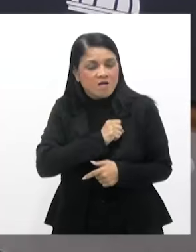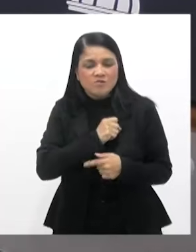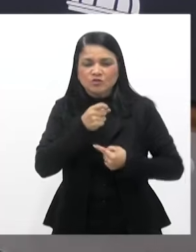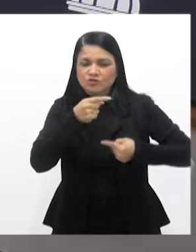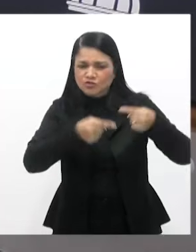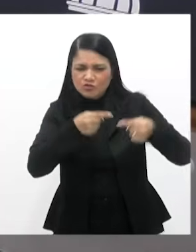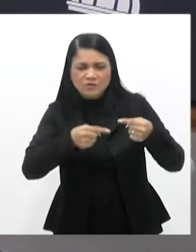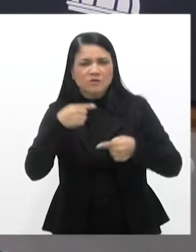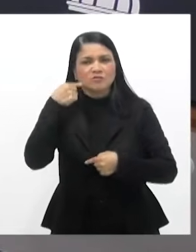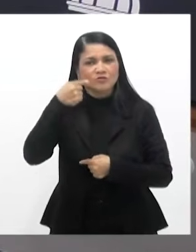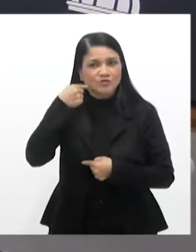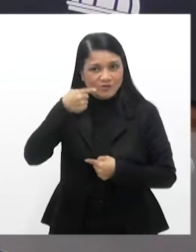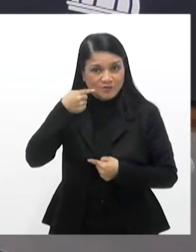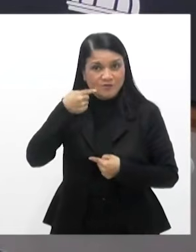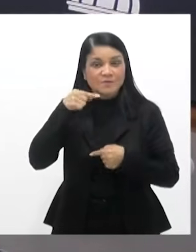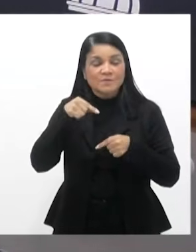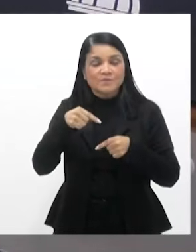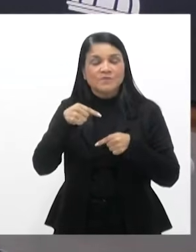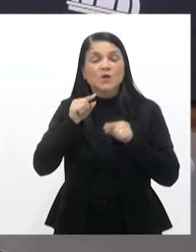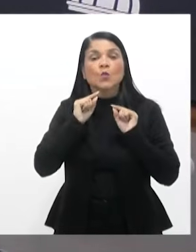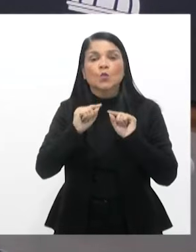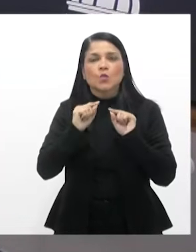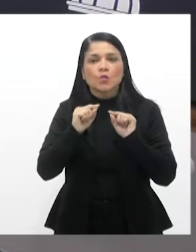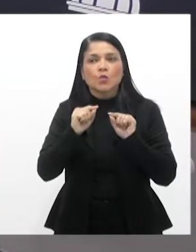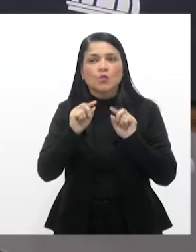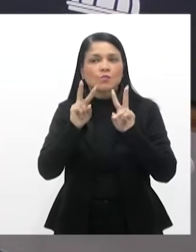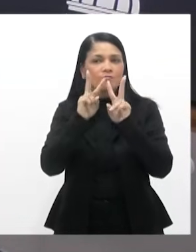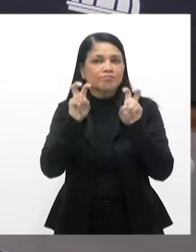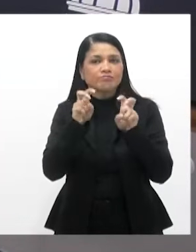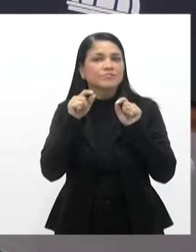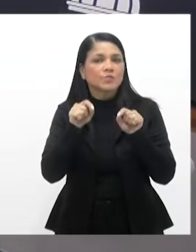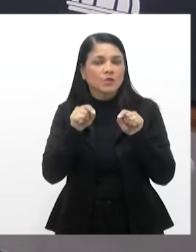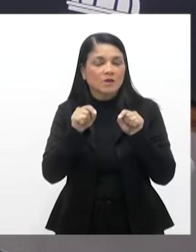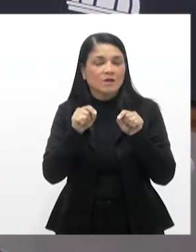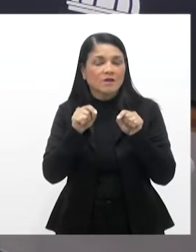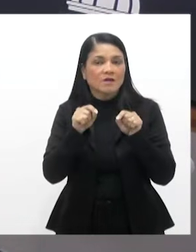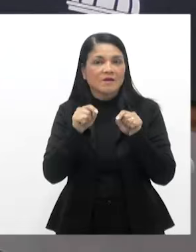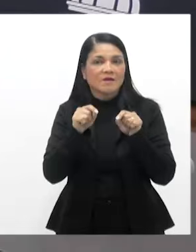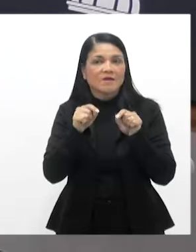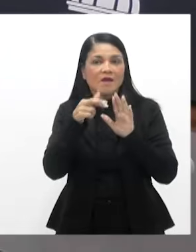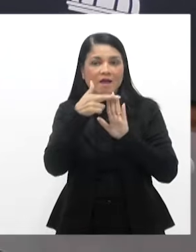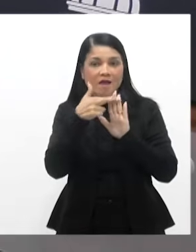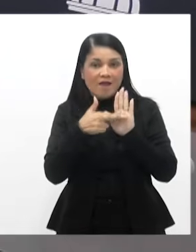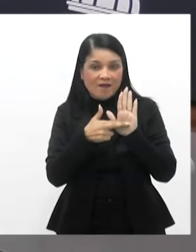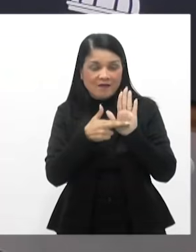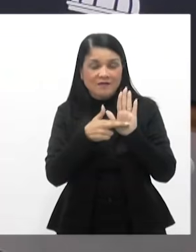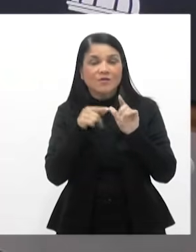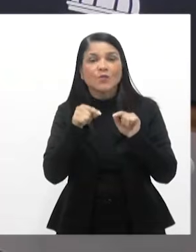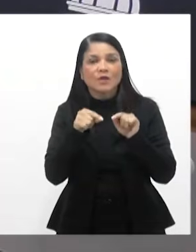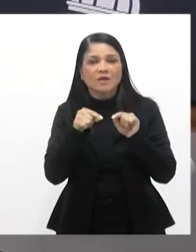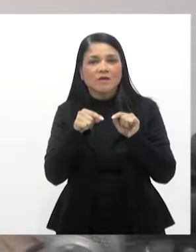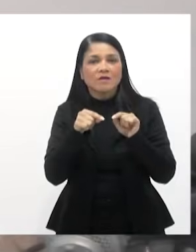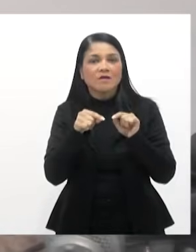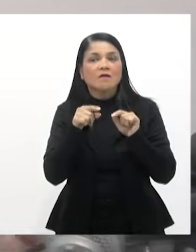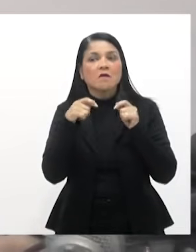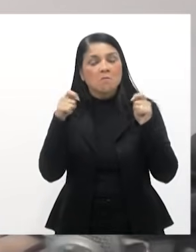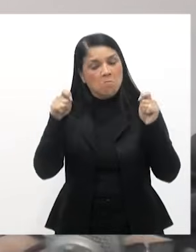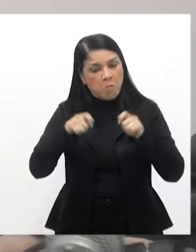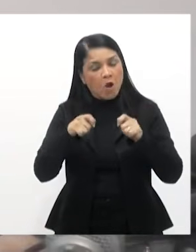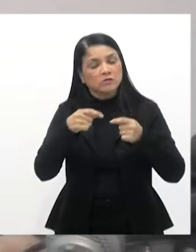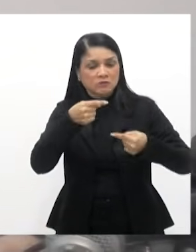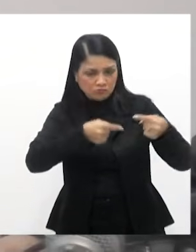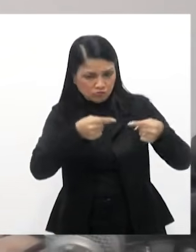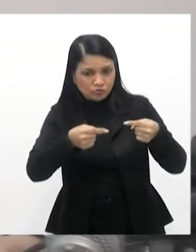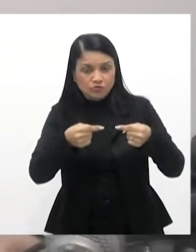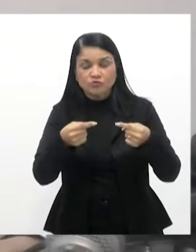discussão do direito. A grande questão é que há a tese. E tese, ela pode ser apreciada, é isso que nós estamos discutindo